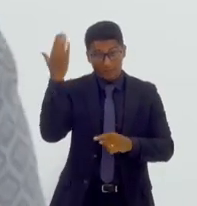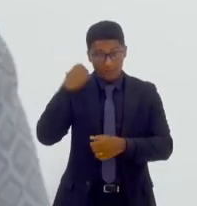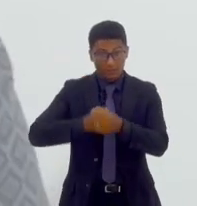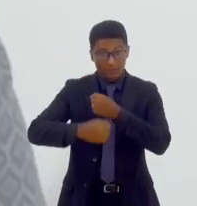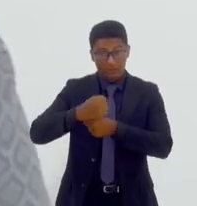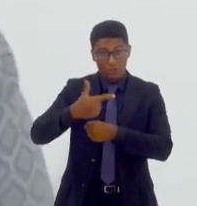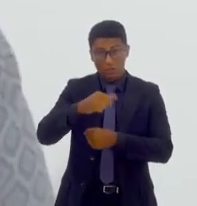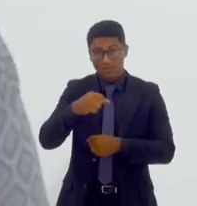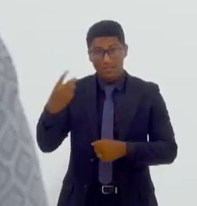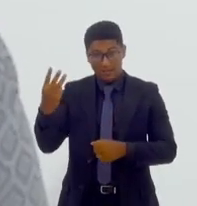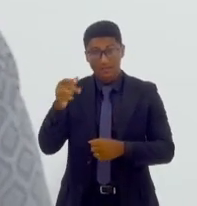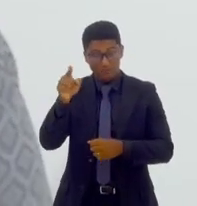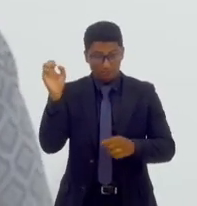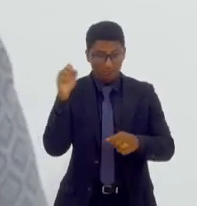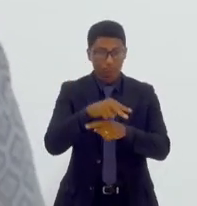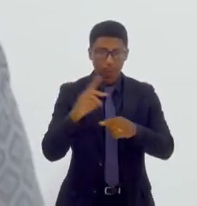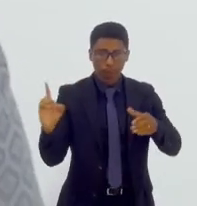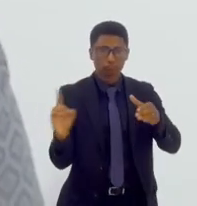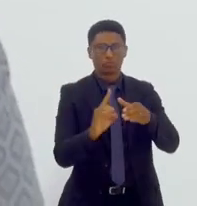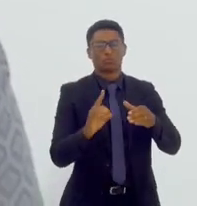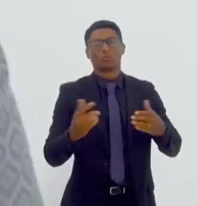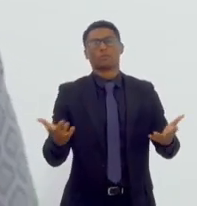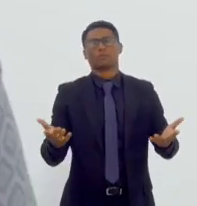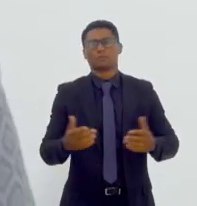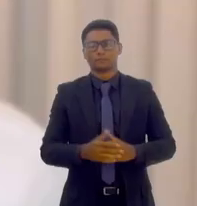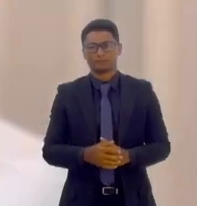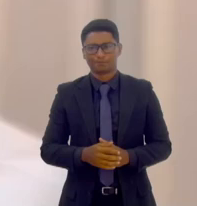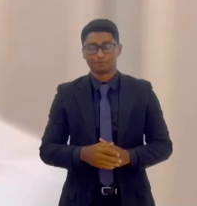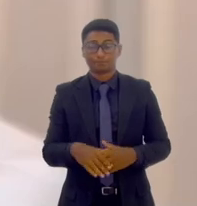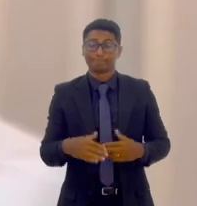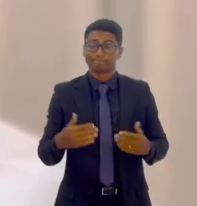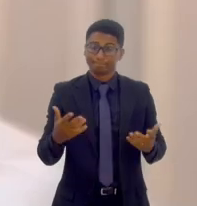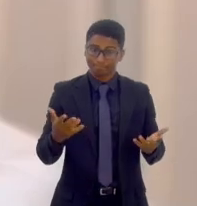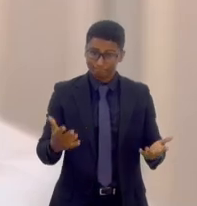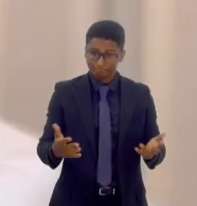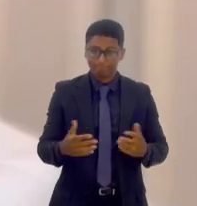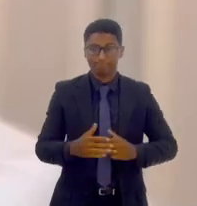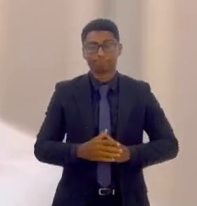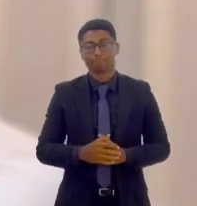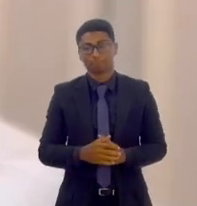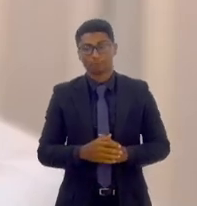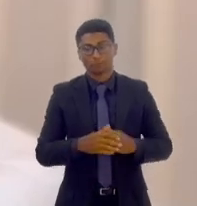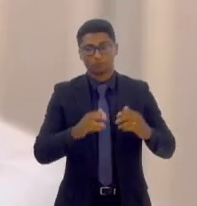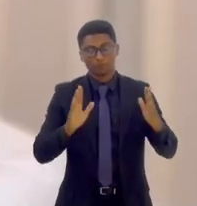seu início, lá em 2003. Bom, assim, a existência de